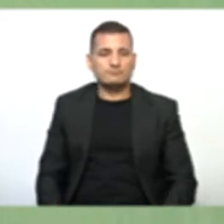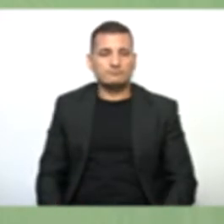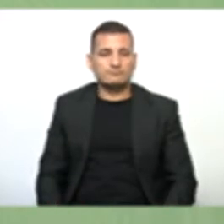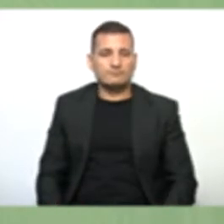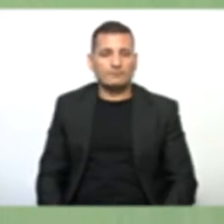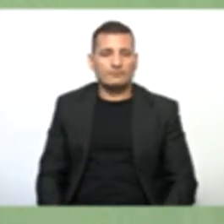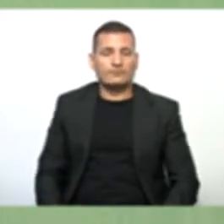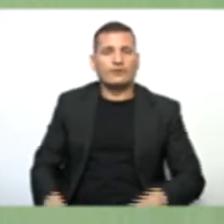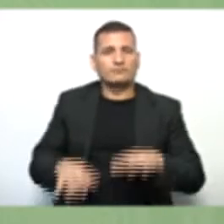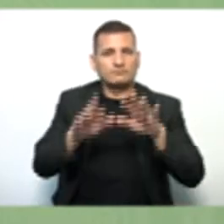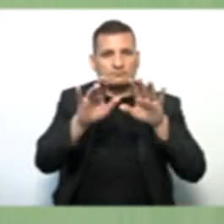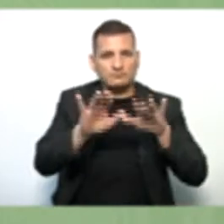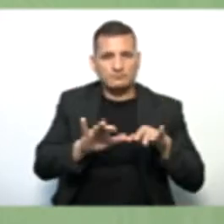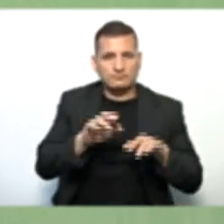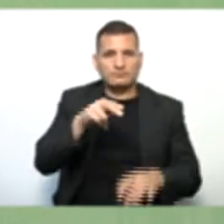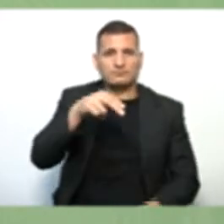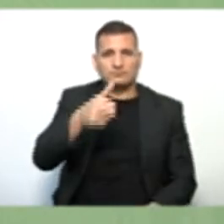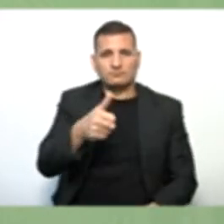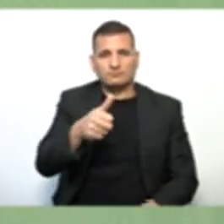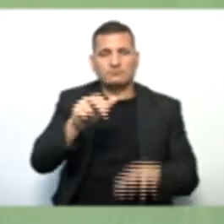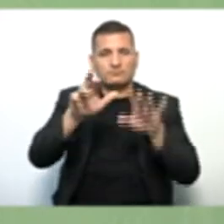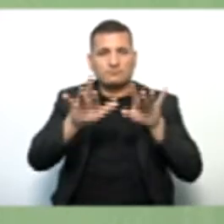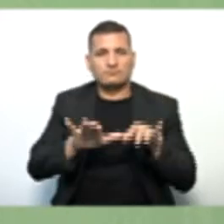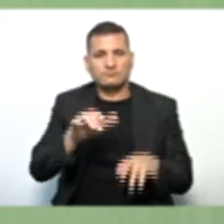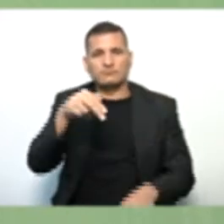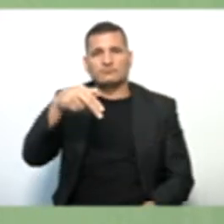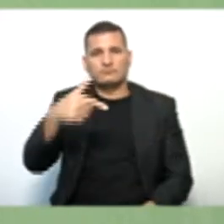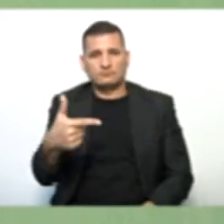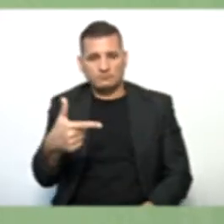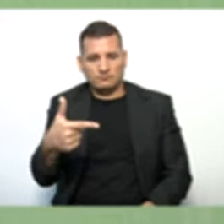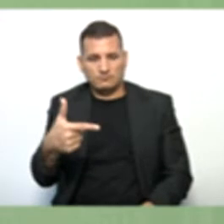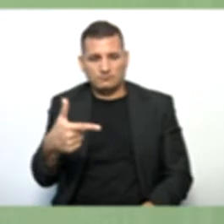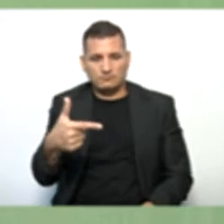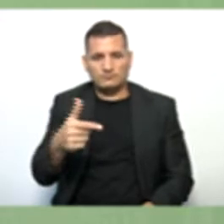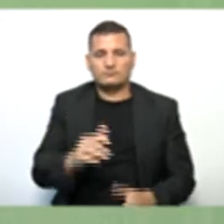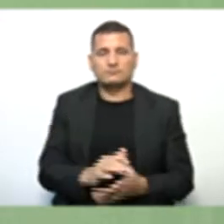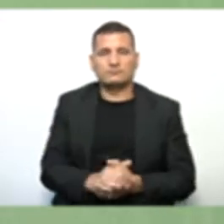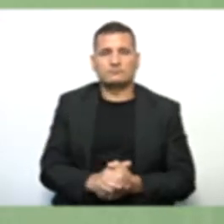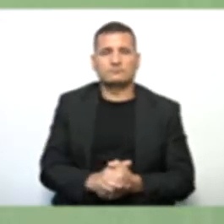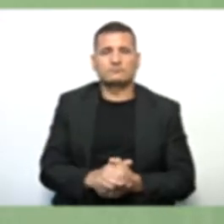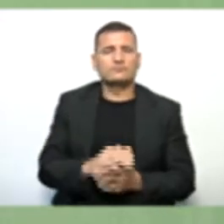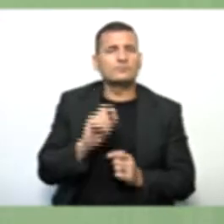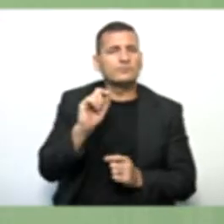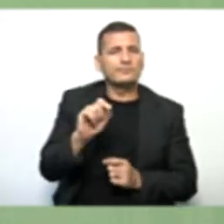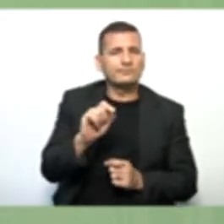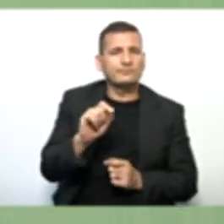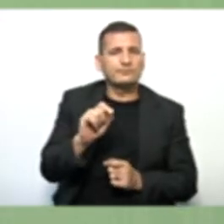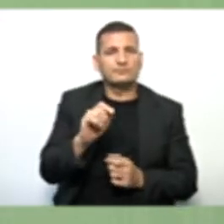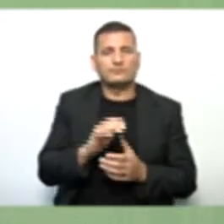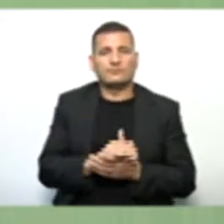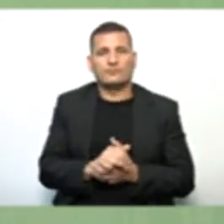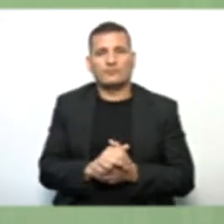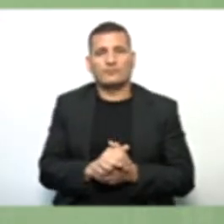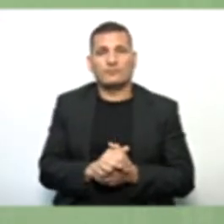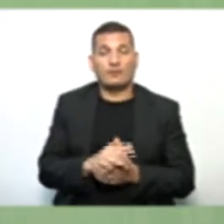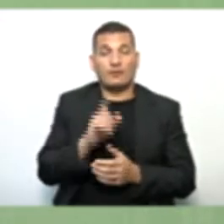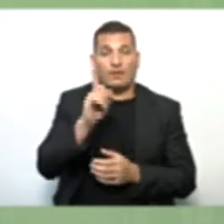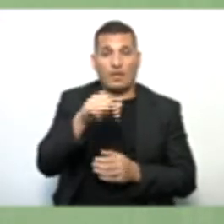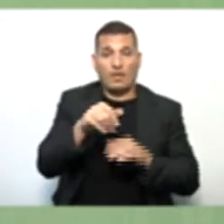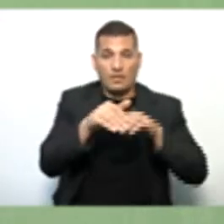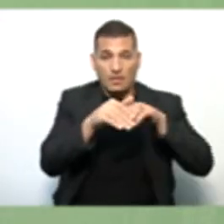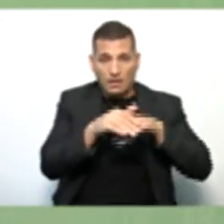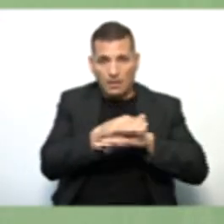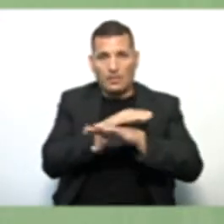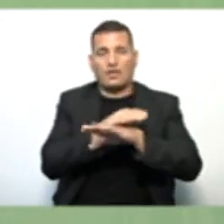Digite os valores N1 e N2, aqui desse primeiro, tá? Ah, professor, o que é isso daí? É a entrada,